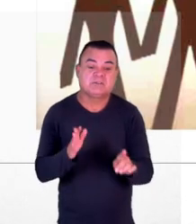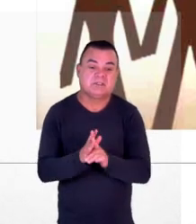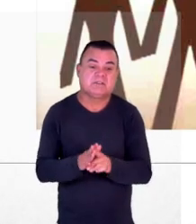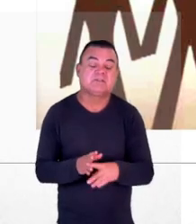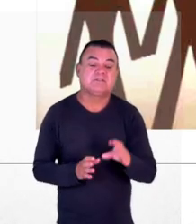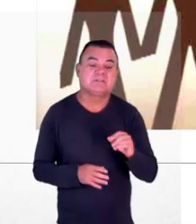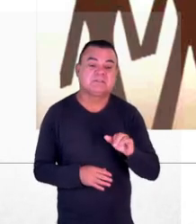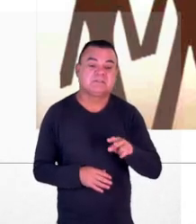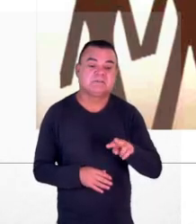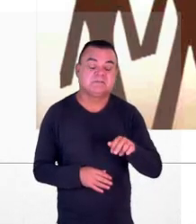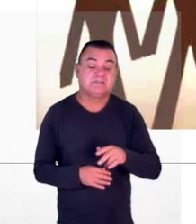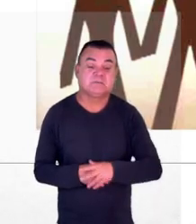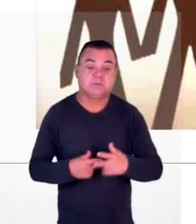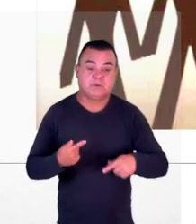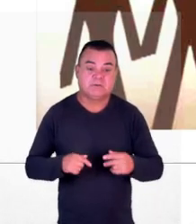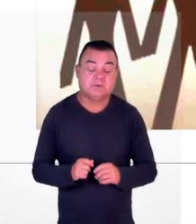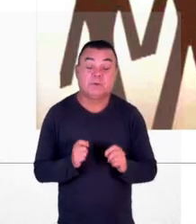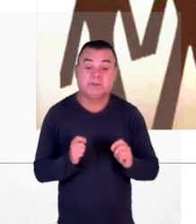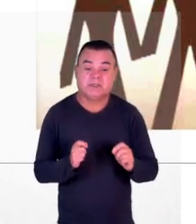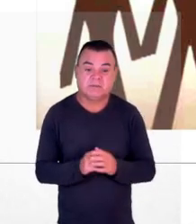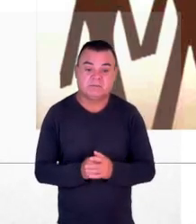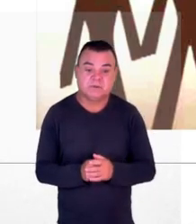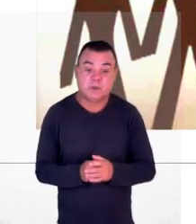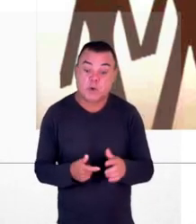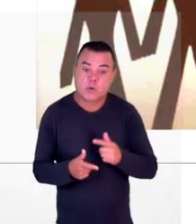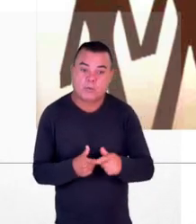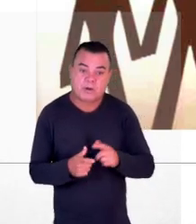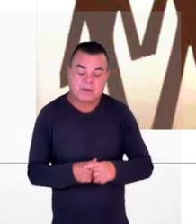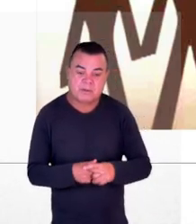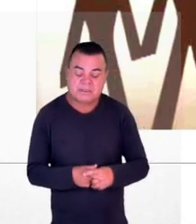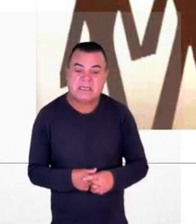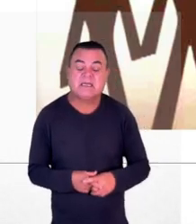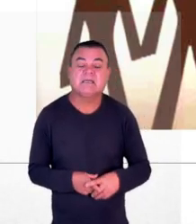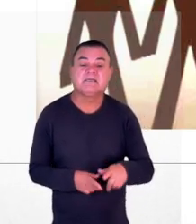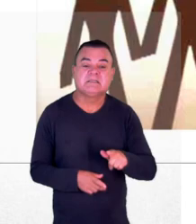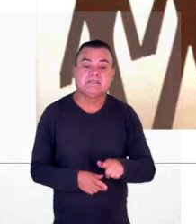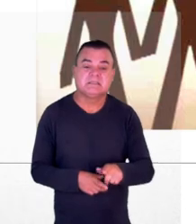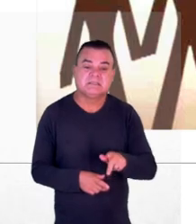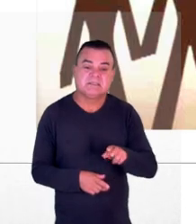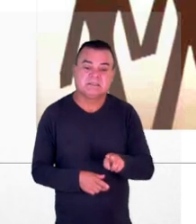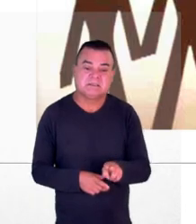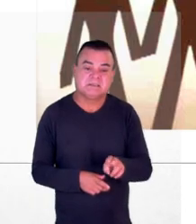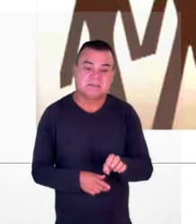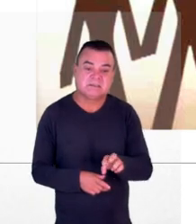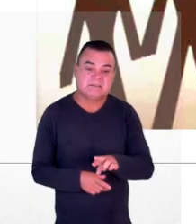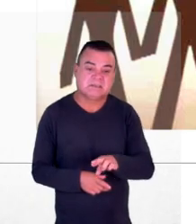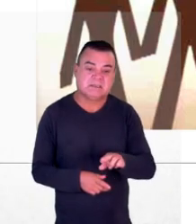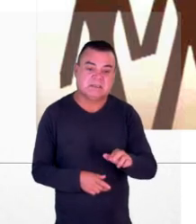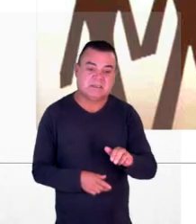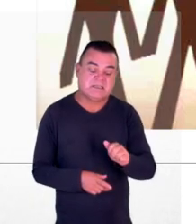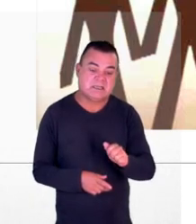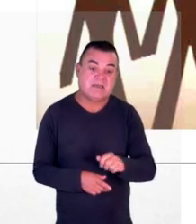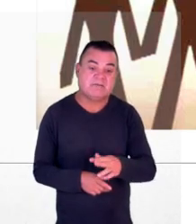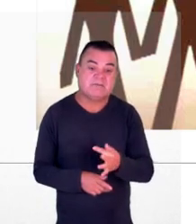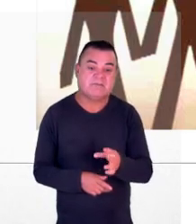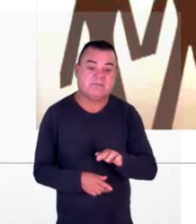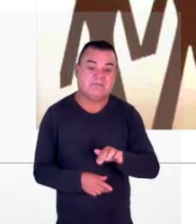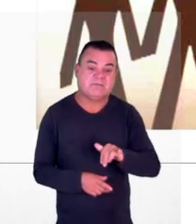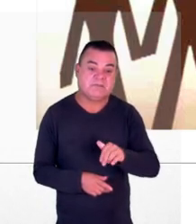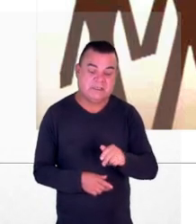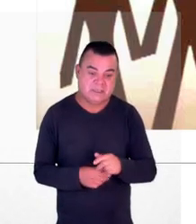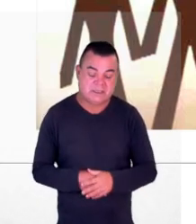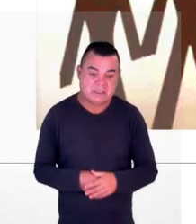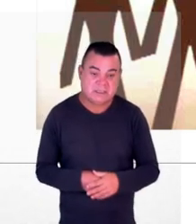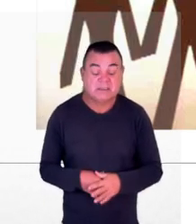questão estão da guerra fria né como o o o Bloco Eh de natureza capitalista alguns